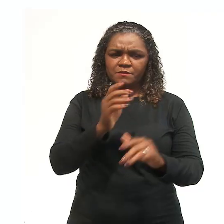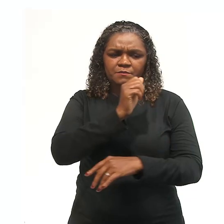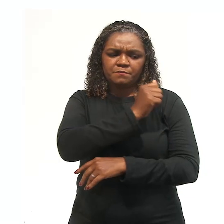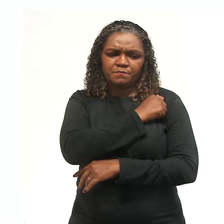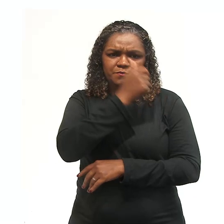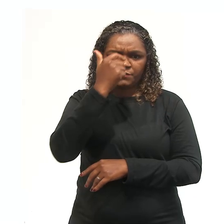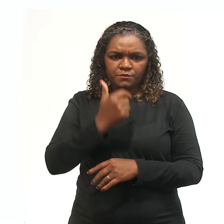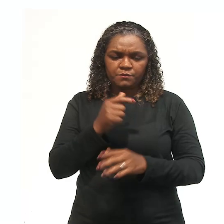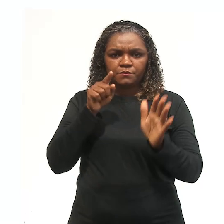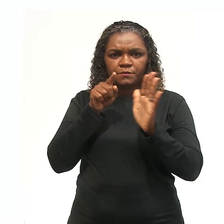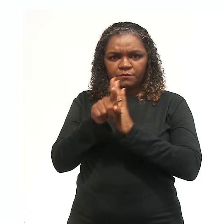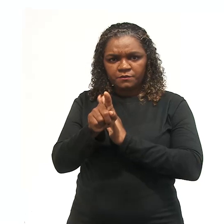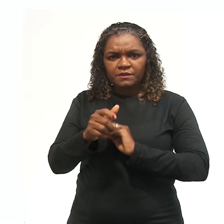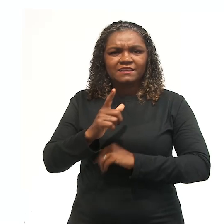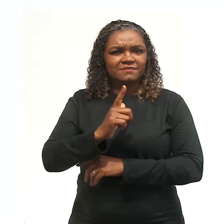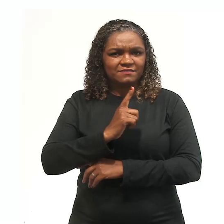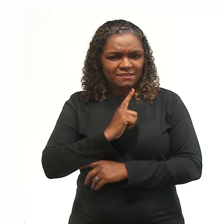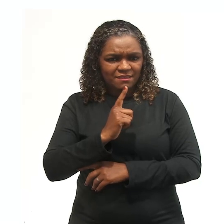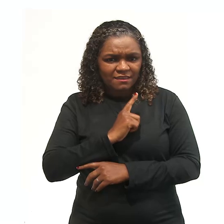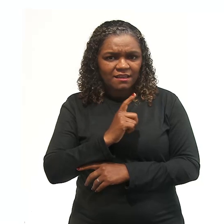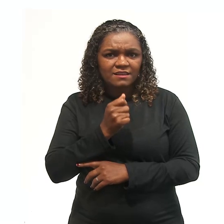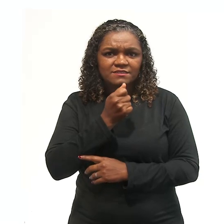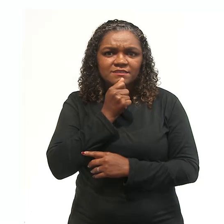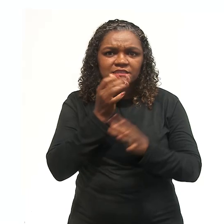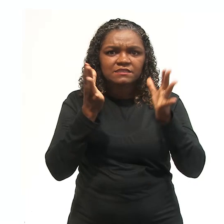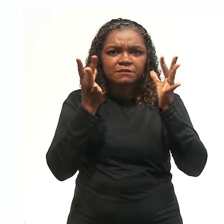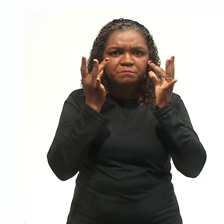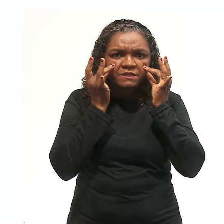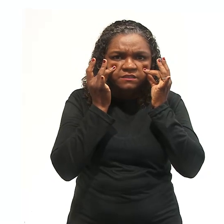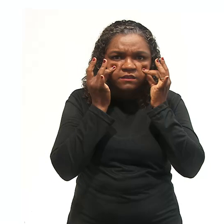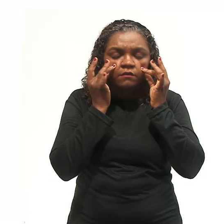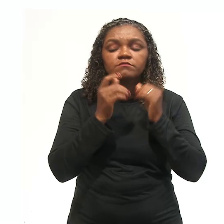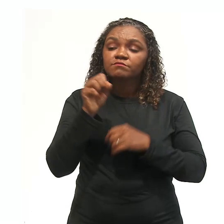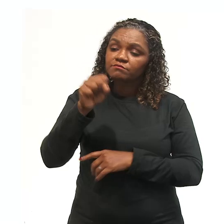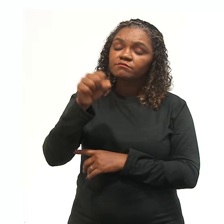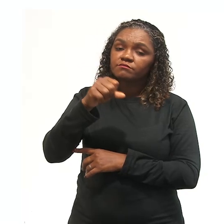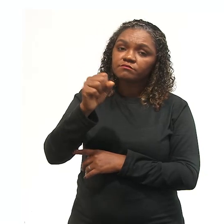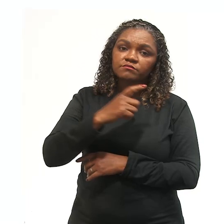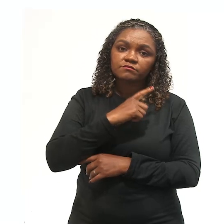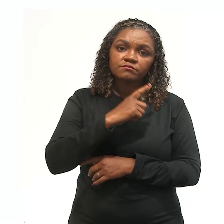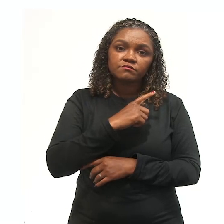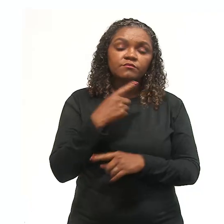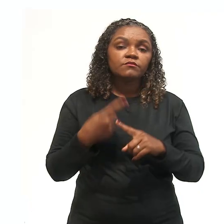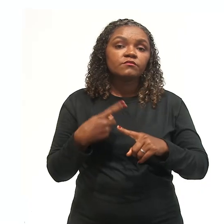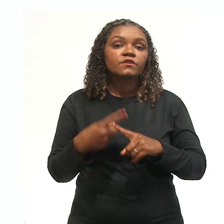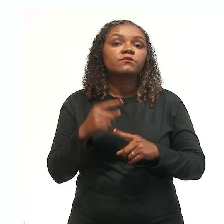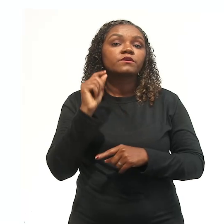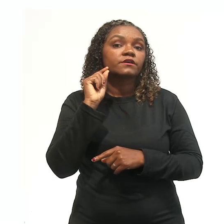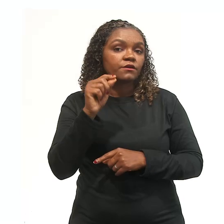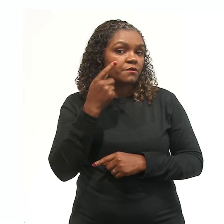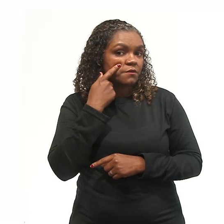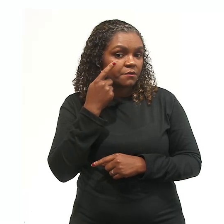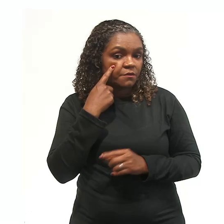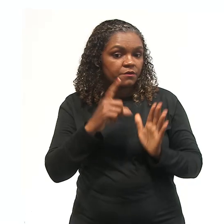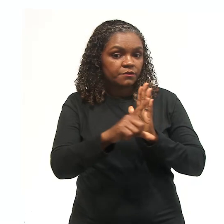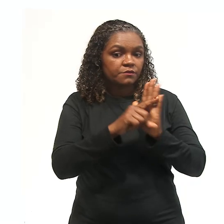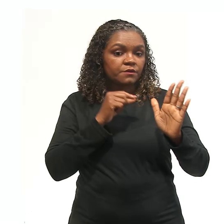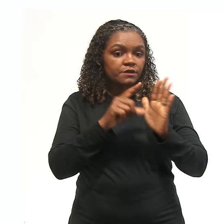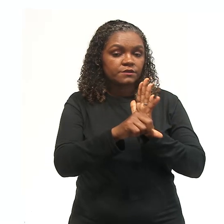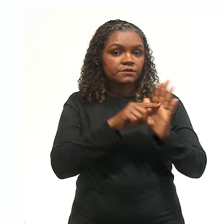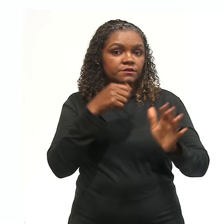um pregão presencial? Sim, ainda há essa possibilidade. Sabe por quê? Porque quando lá no